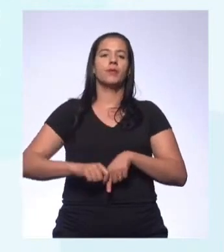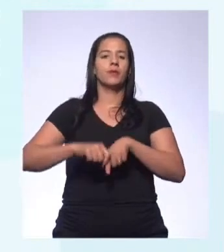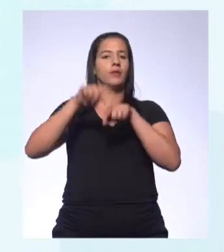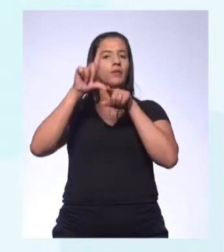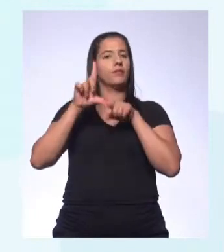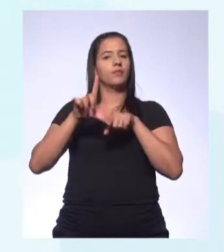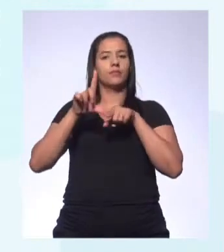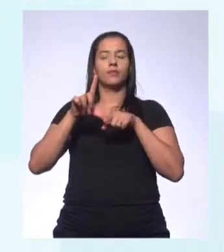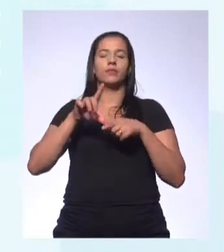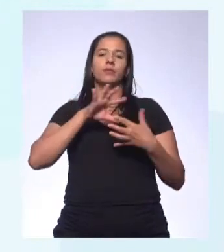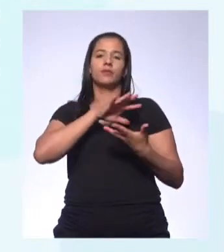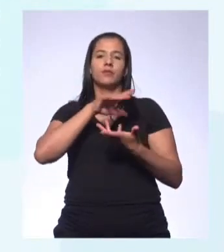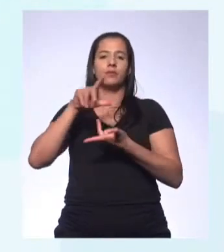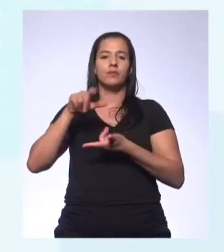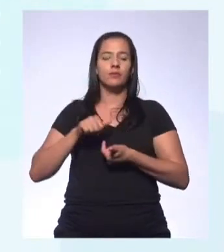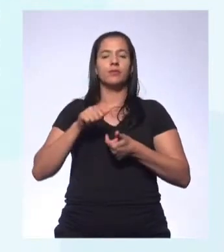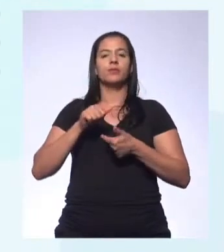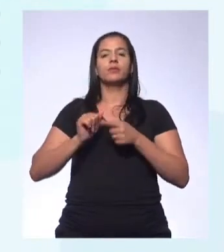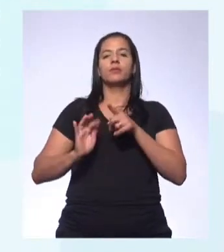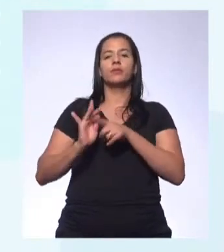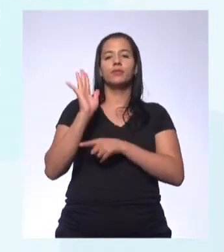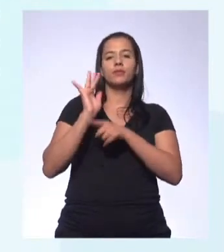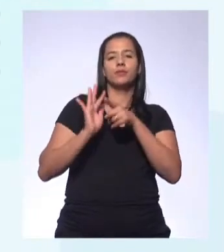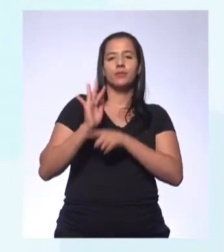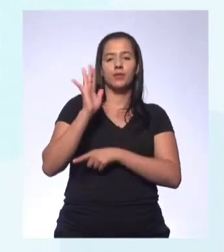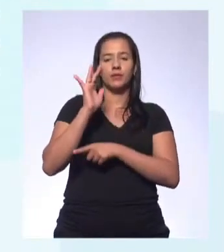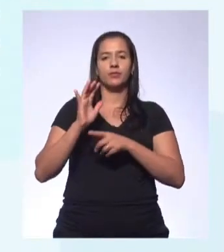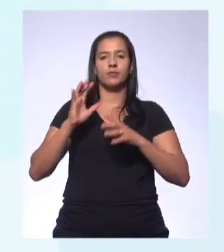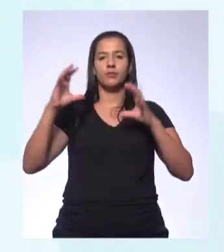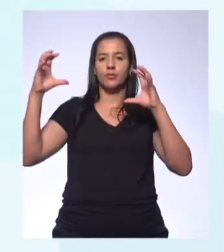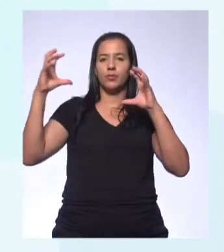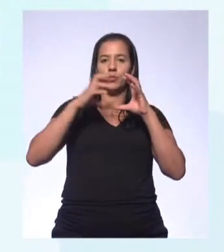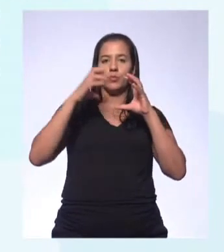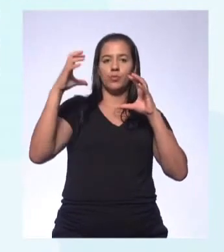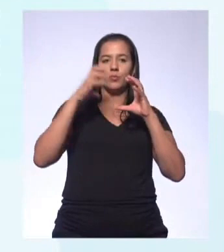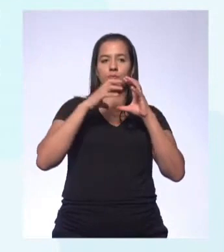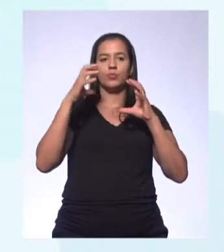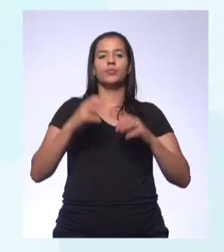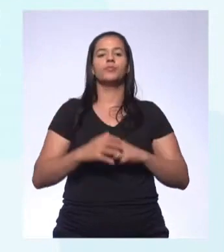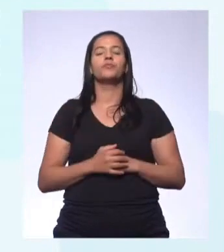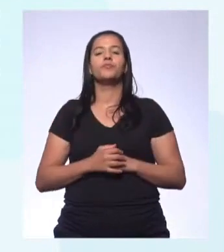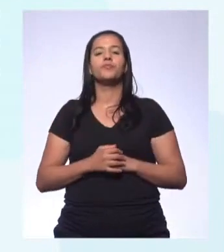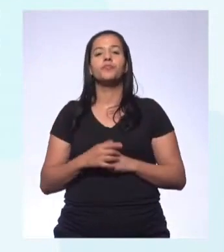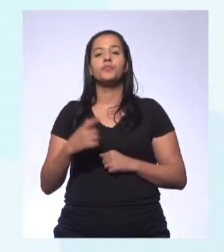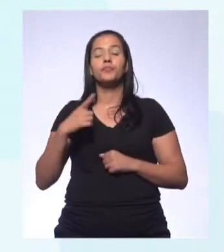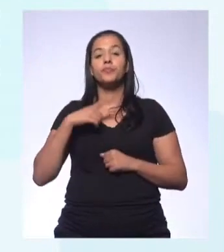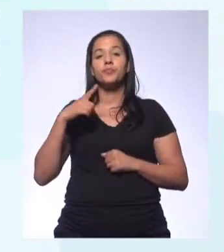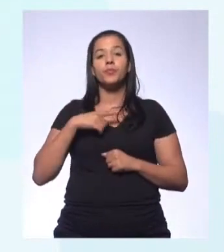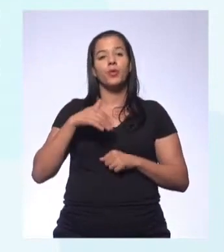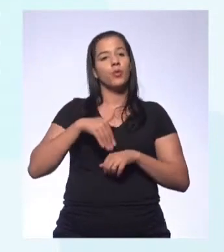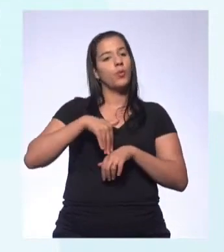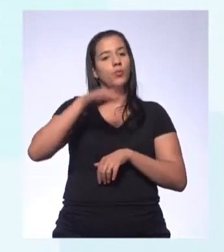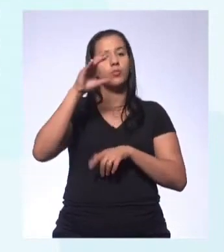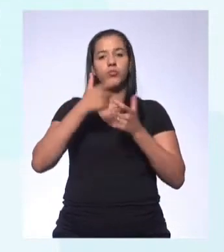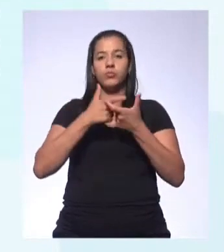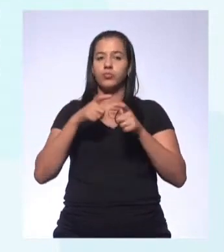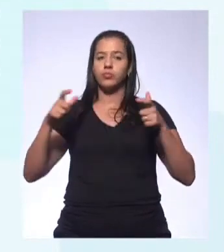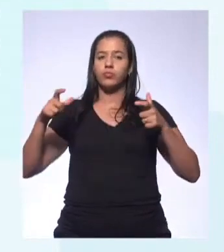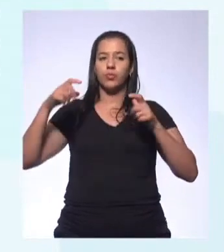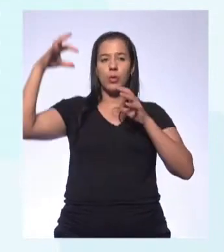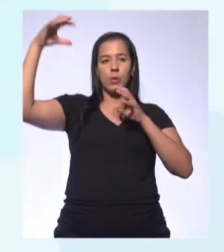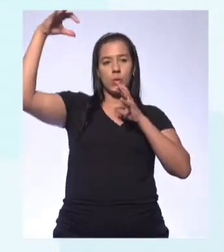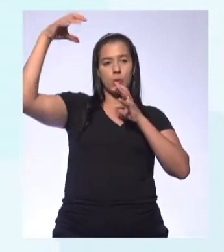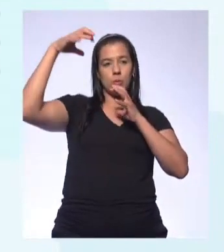níveis atmosféricos de gases estufa. Vem intensificando de maneira importante o efeito estufa